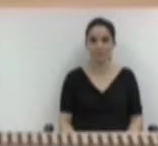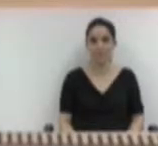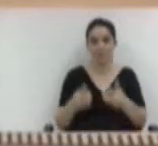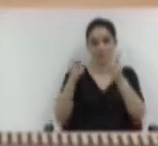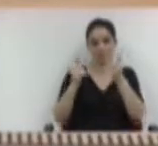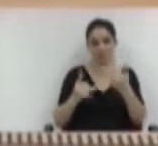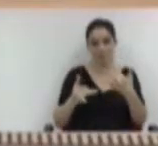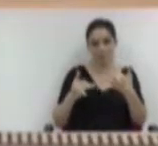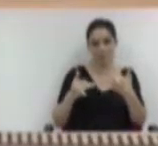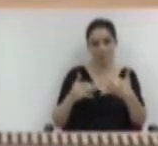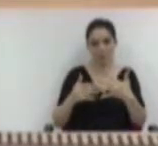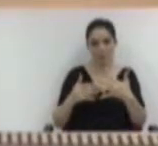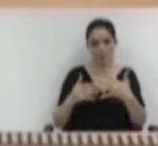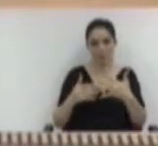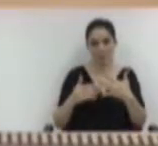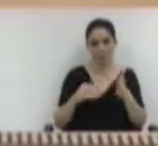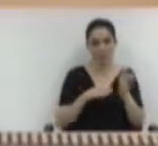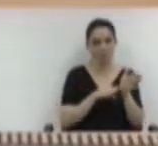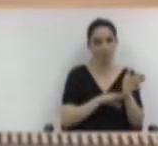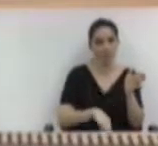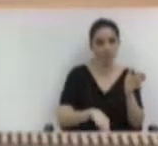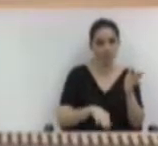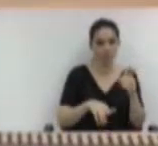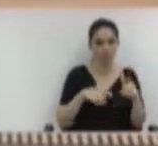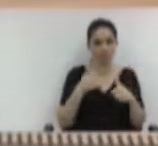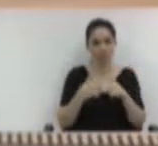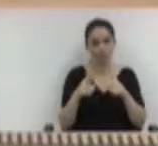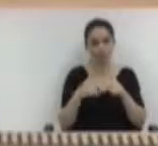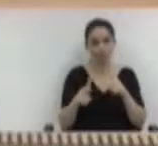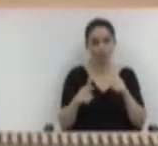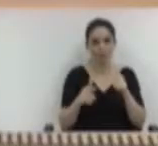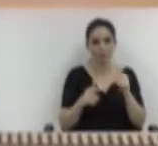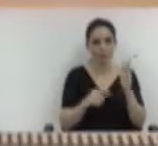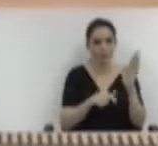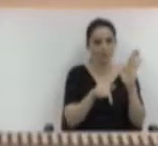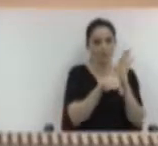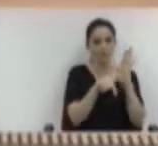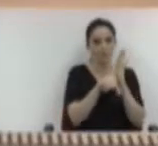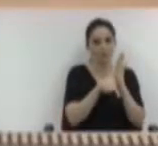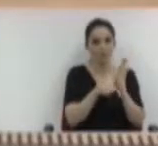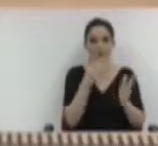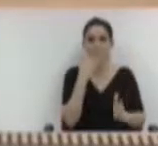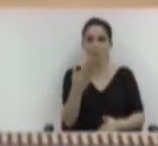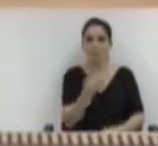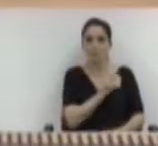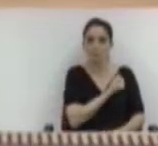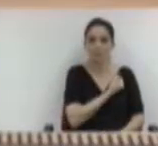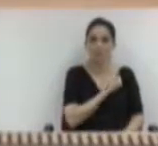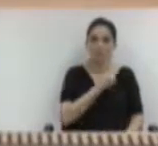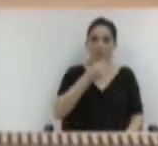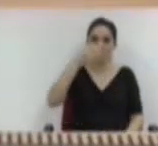senhores vereadores que prejudica o item 7º da pauta. Requerimento